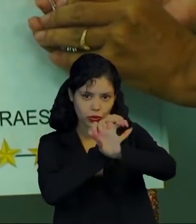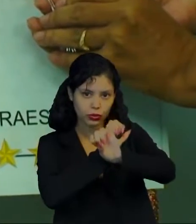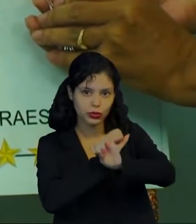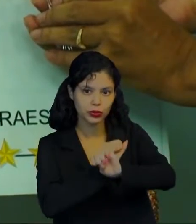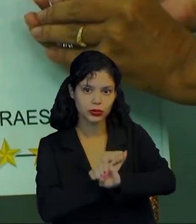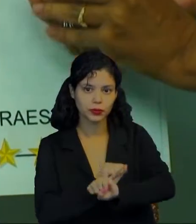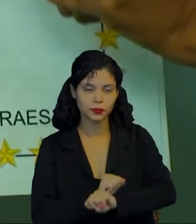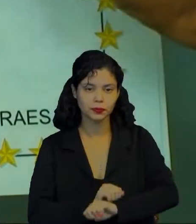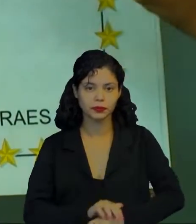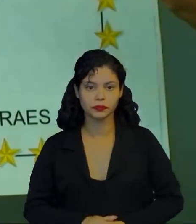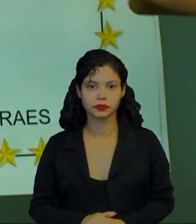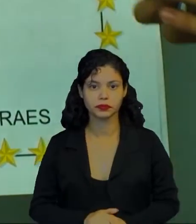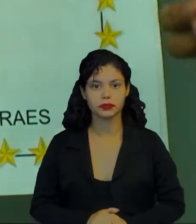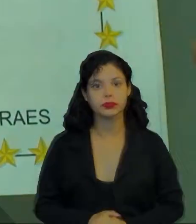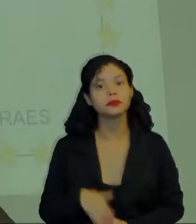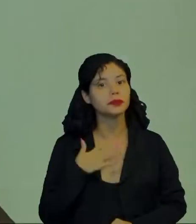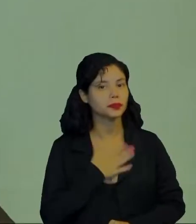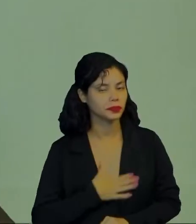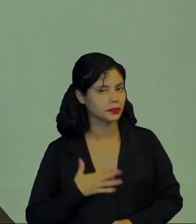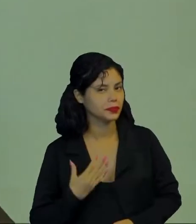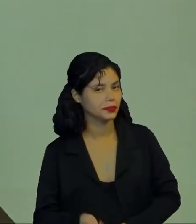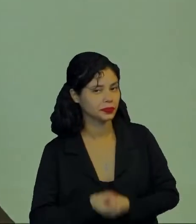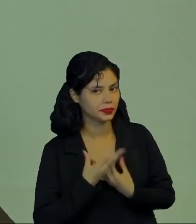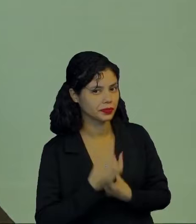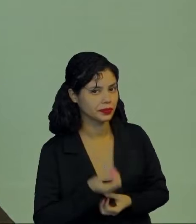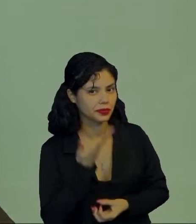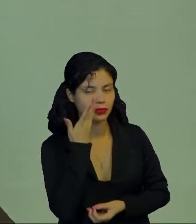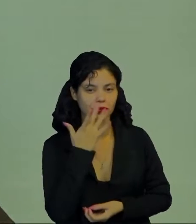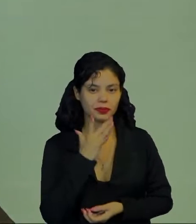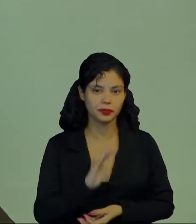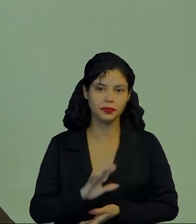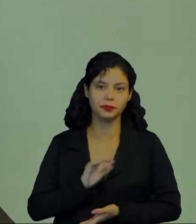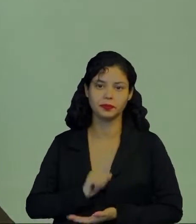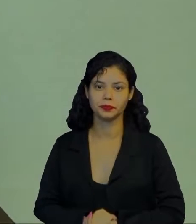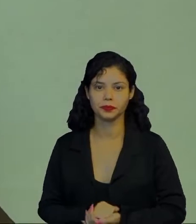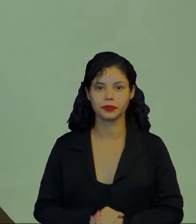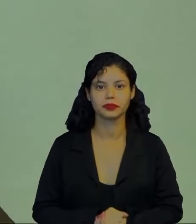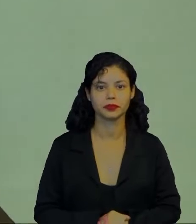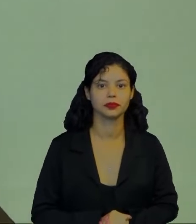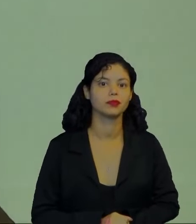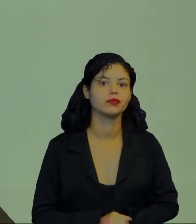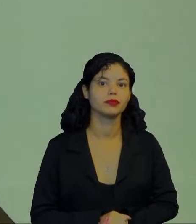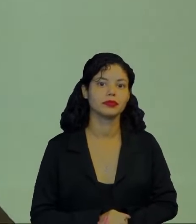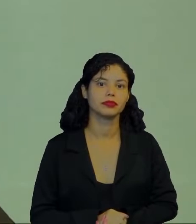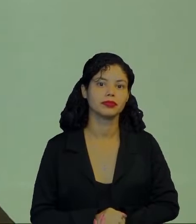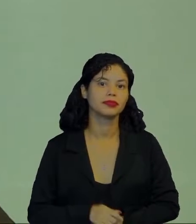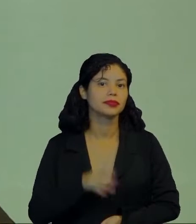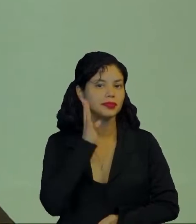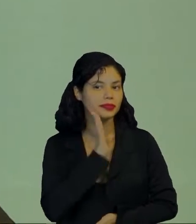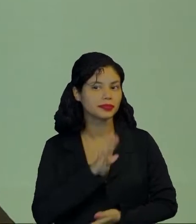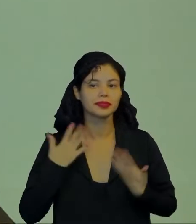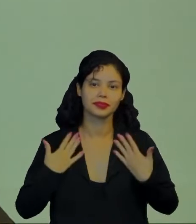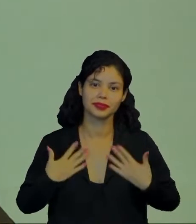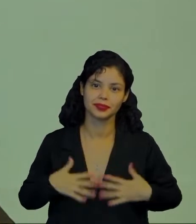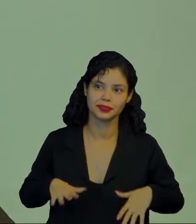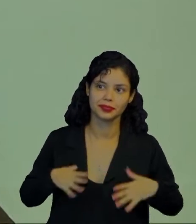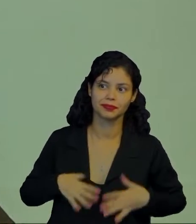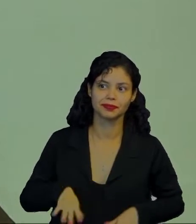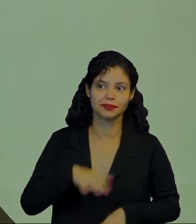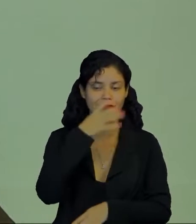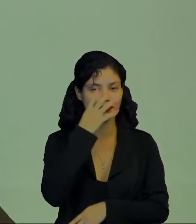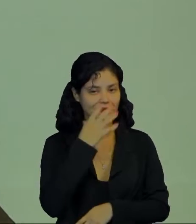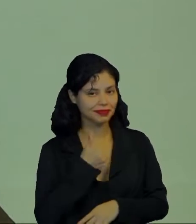escuridão! Gostaram do poema, crianças? Ai, ele deixa a gente tão calma,